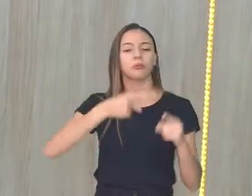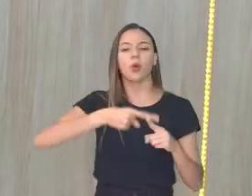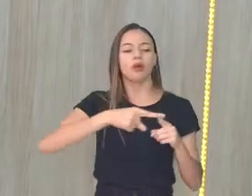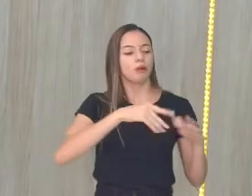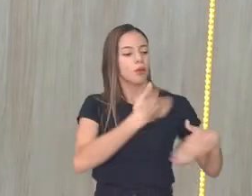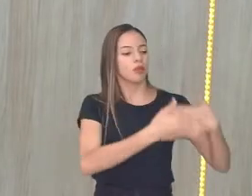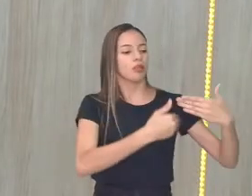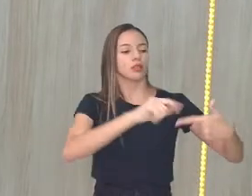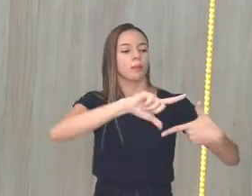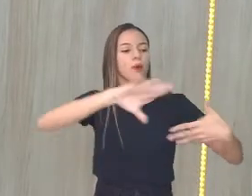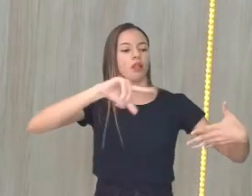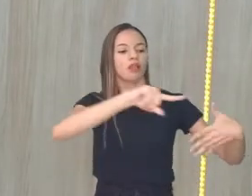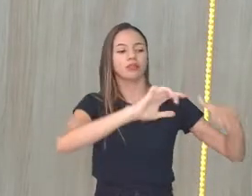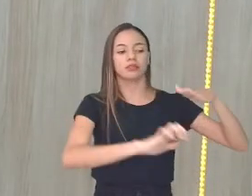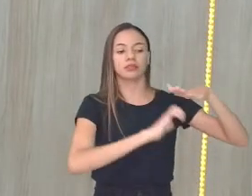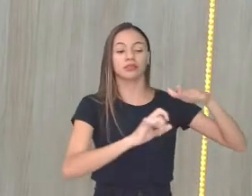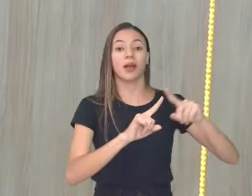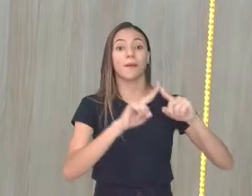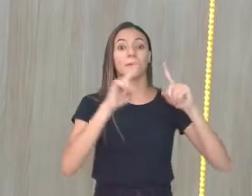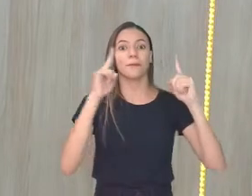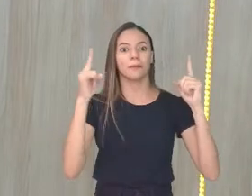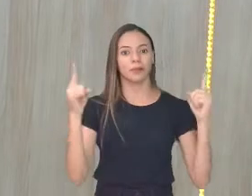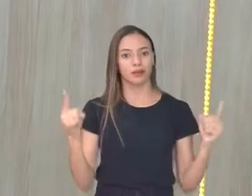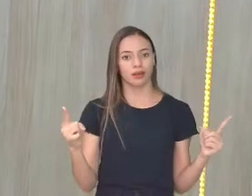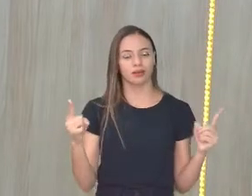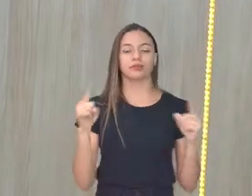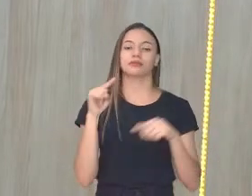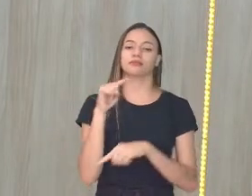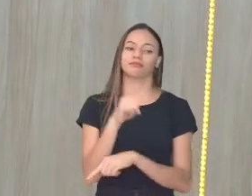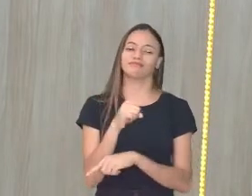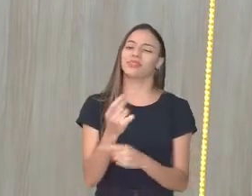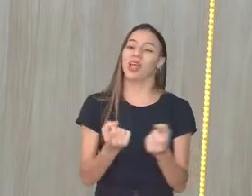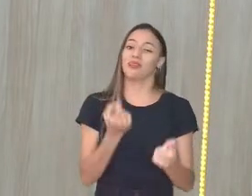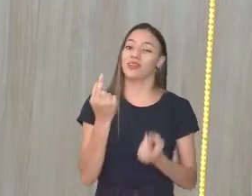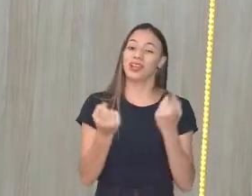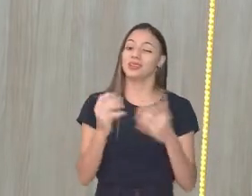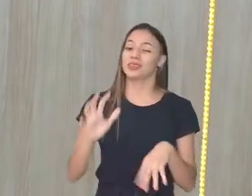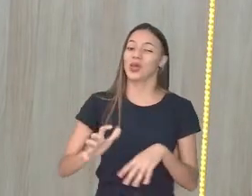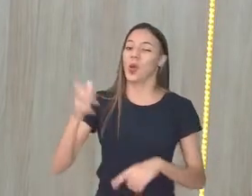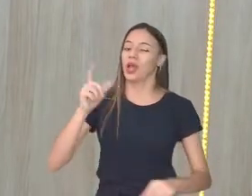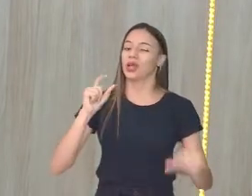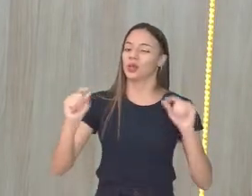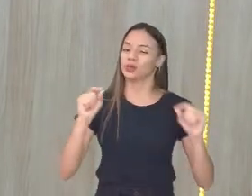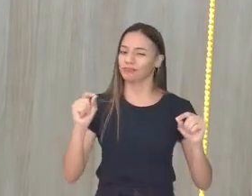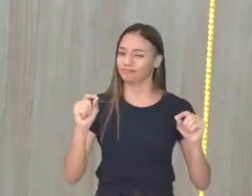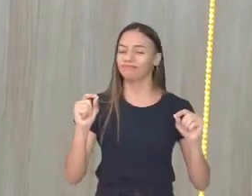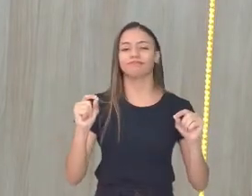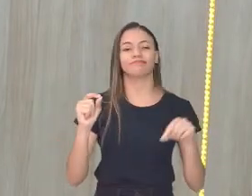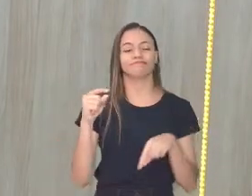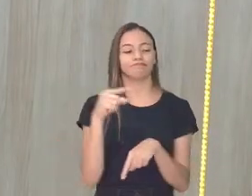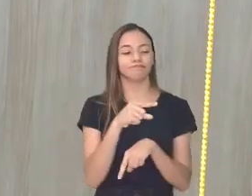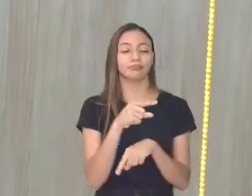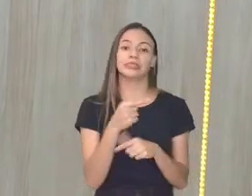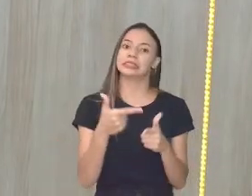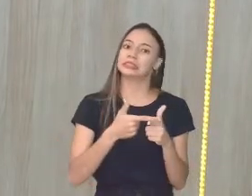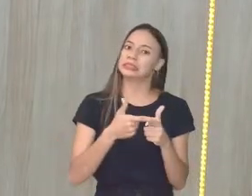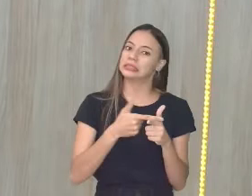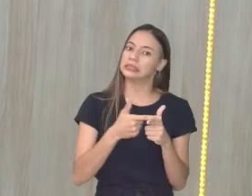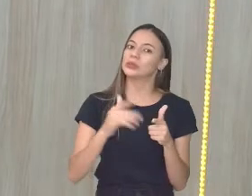dessa empresa. Só que tem um detalhe, né, nesse sentido, muitas vezes, a gente pode ter um